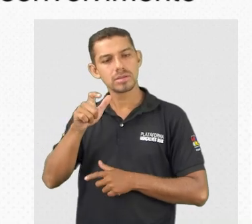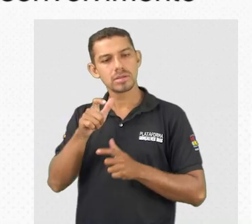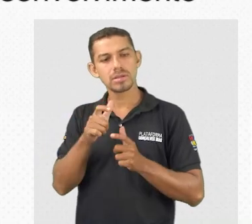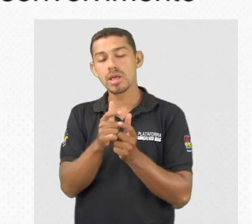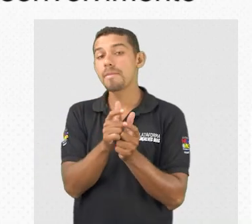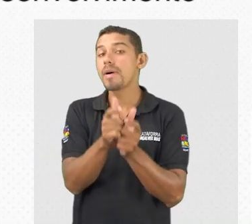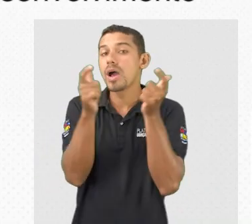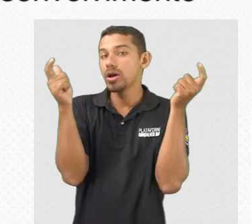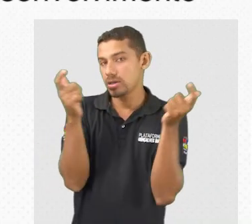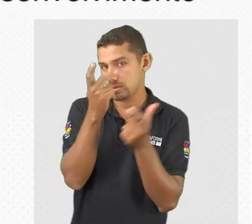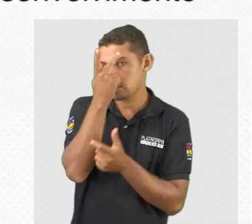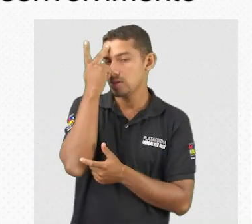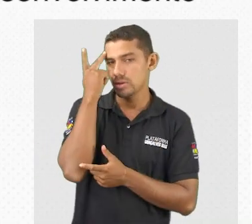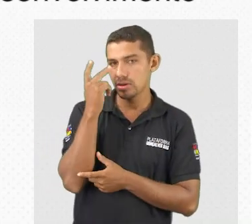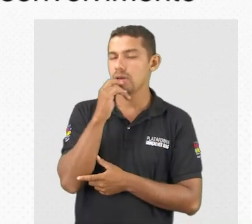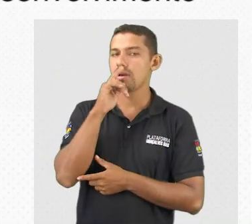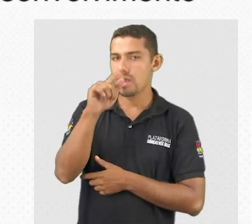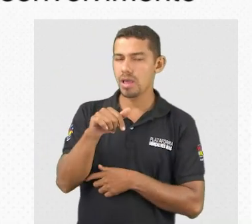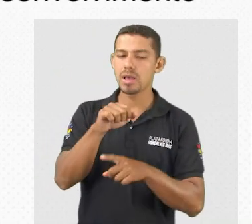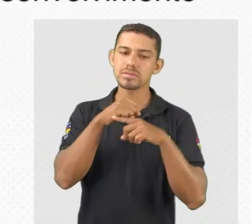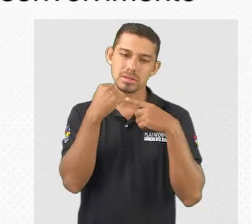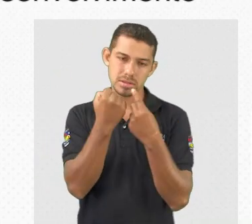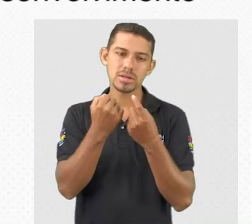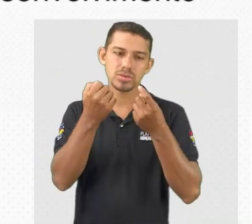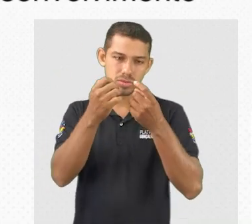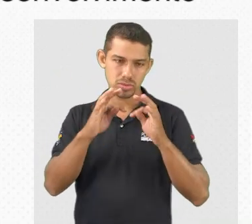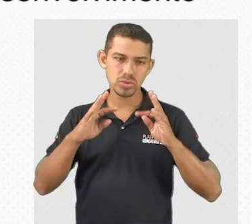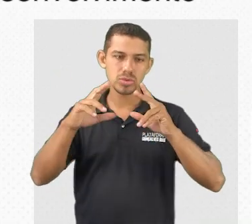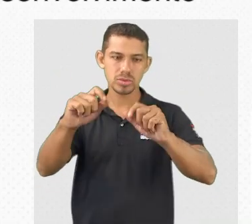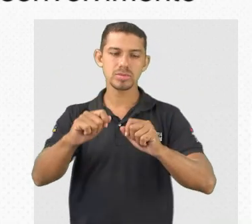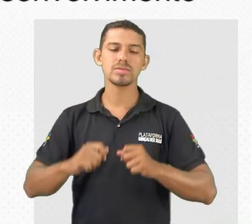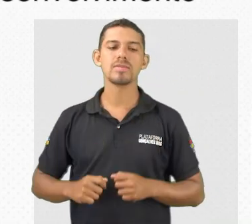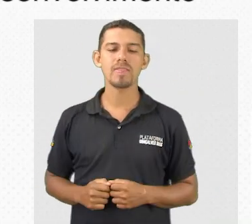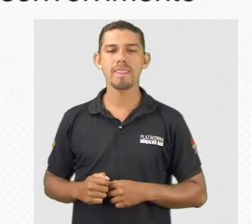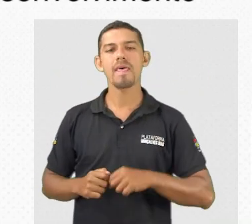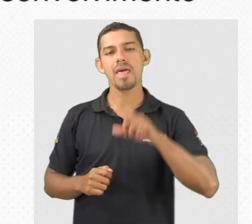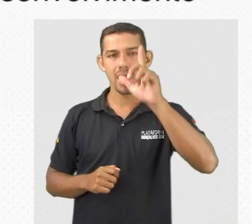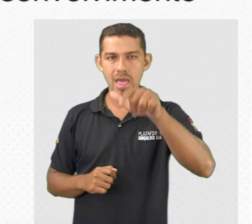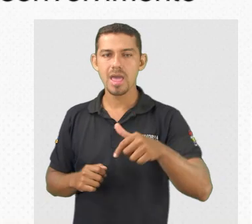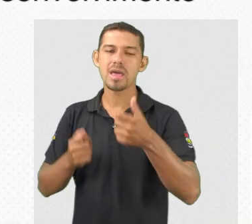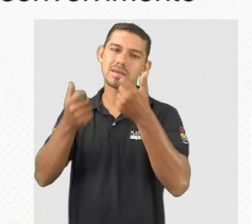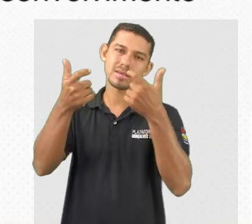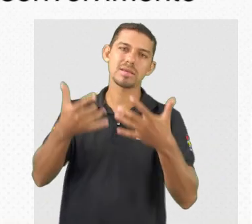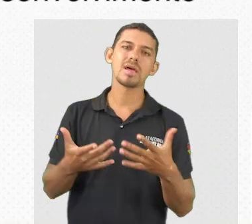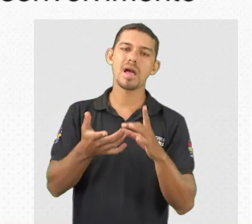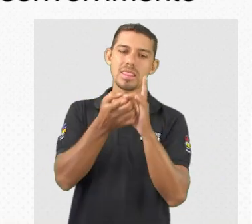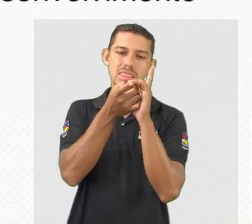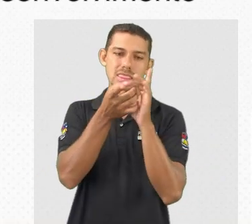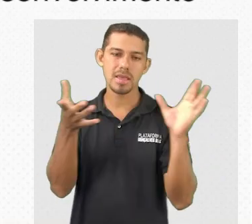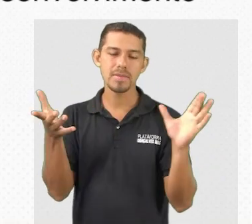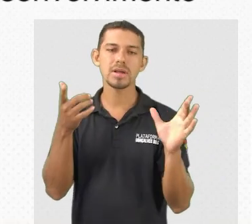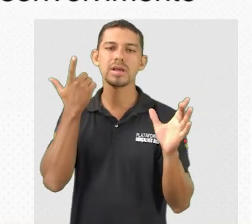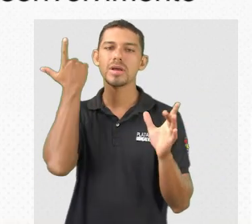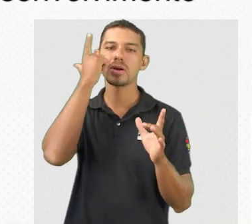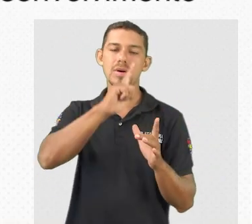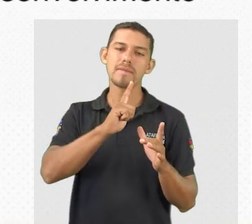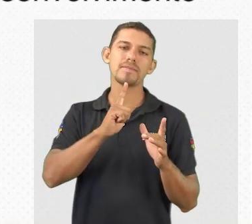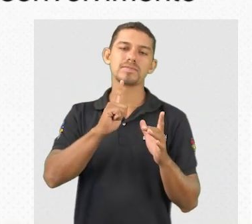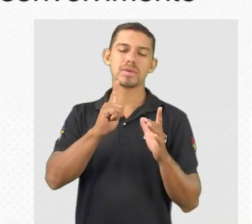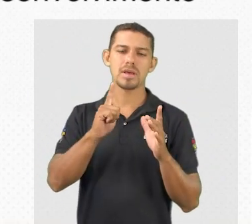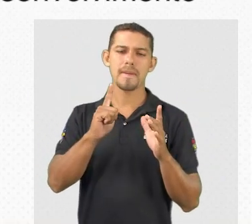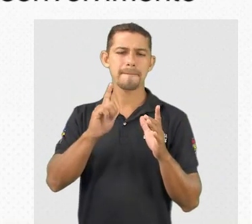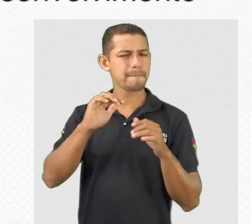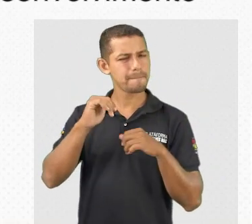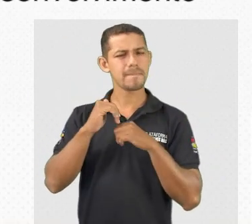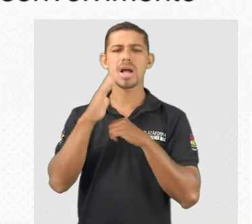dessa maioria de pessoas que é a sociedade como um todo. Isso é dizer que a democracia ela alcançou esse formato